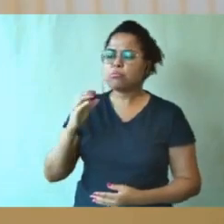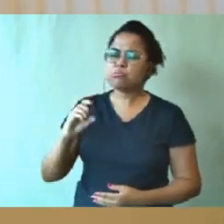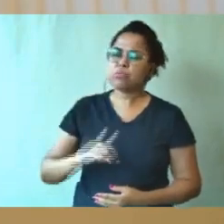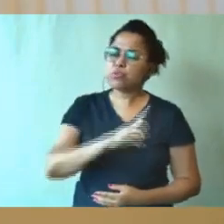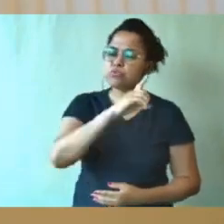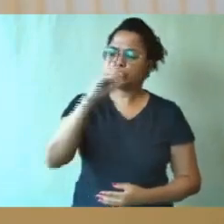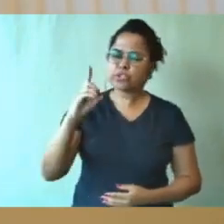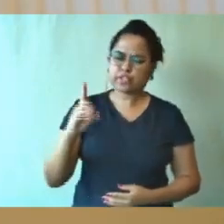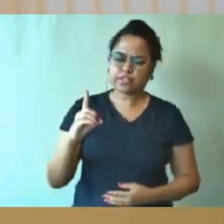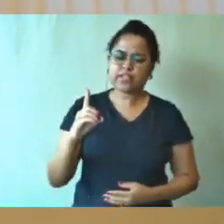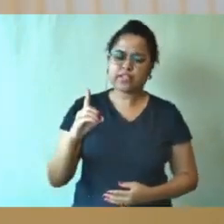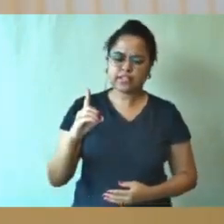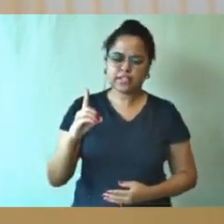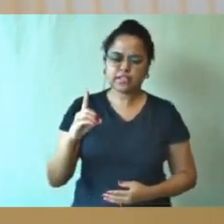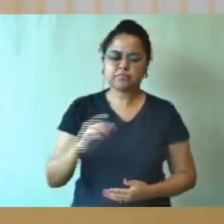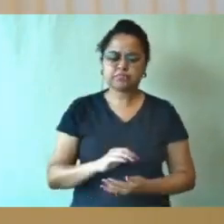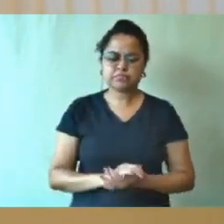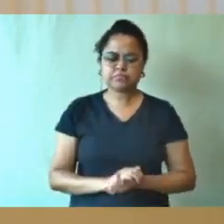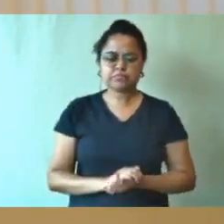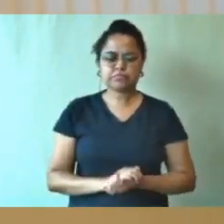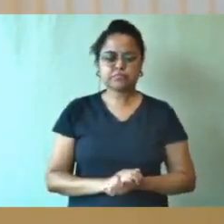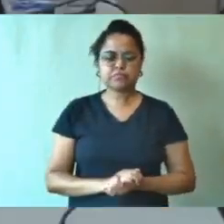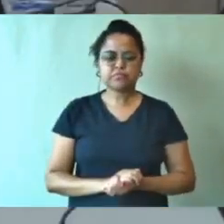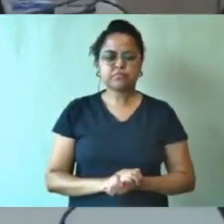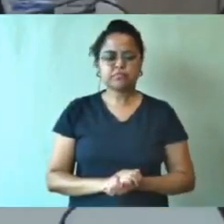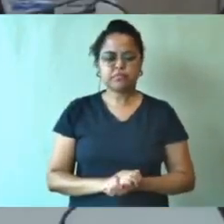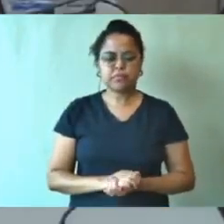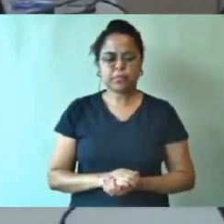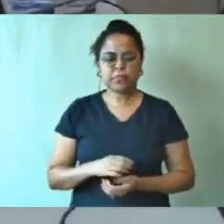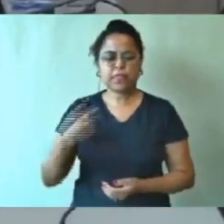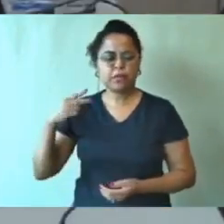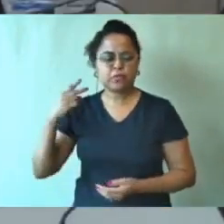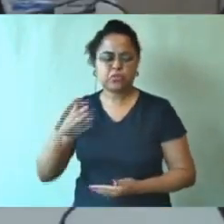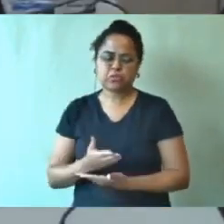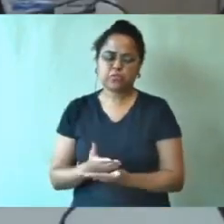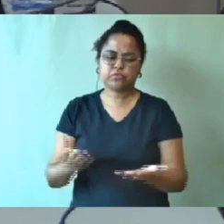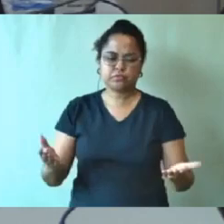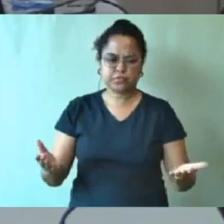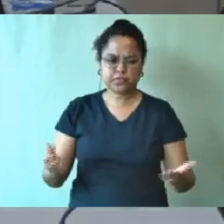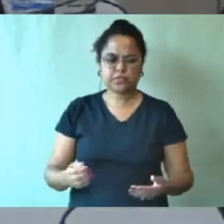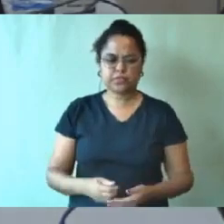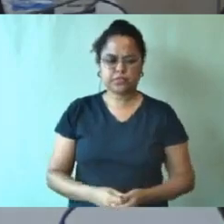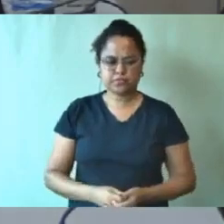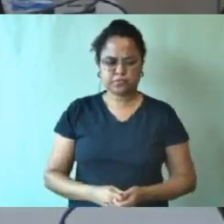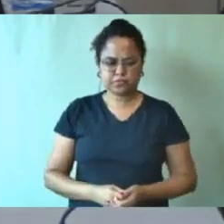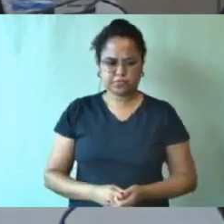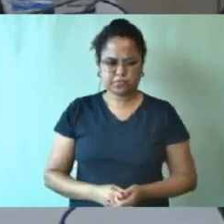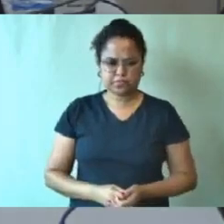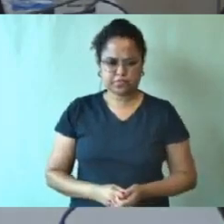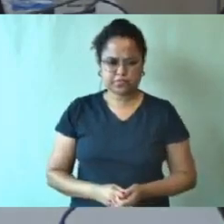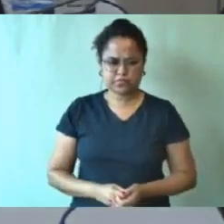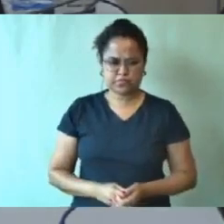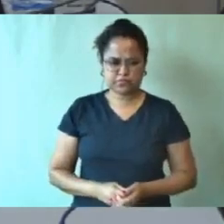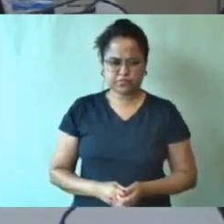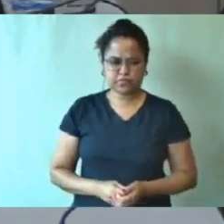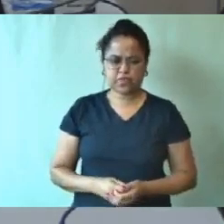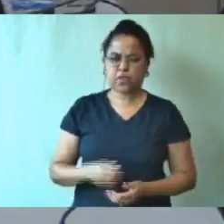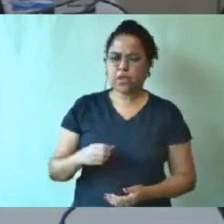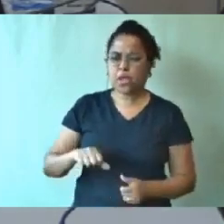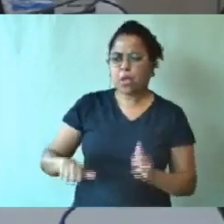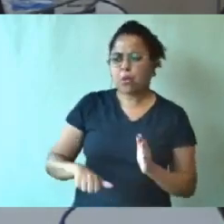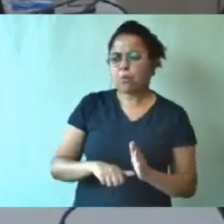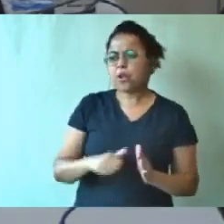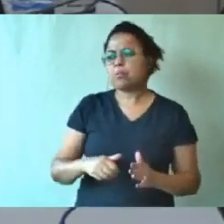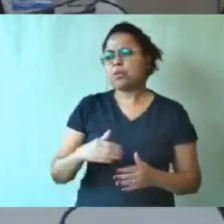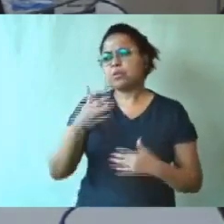os presentes, os vereadores, quem estiver assistindo. Ok. Senhor Rubens, primeiro eu gostaria de agradecer